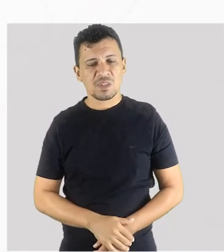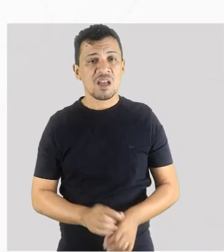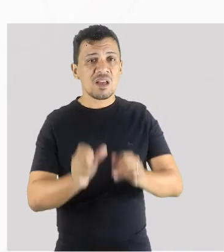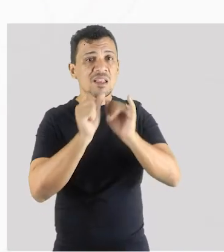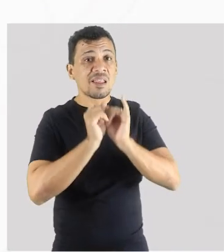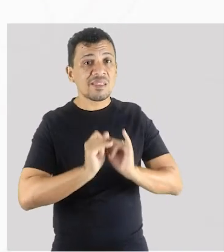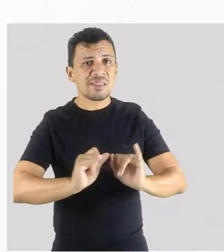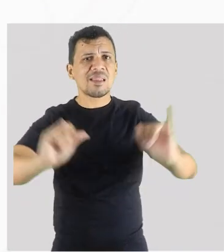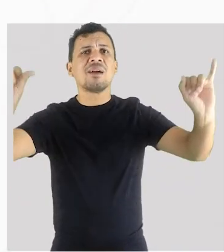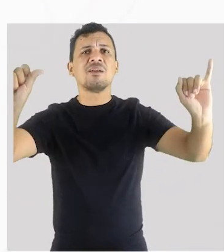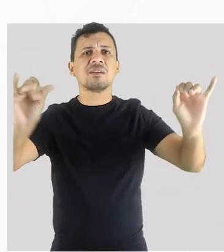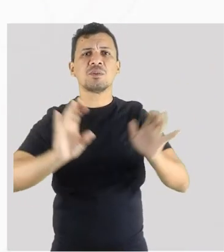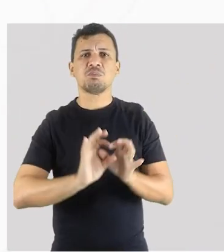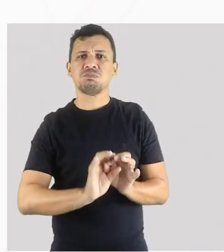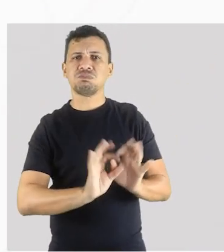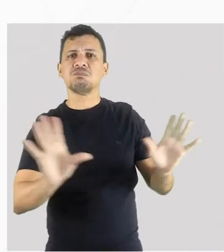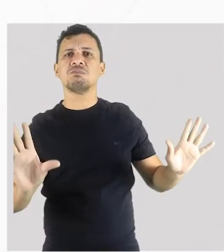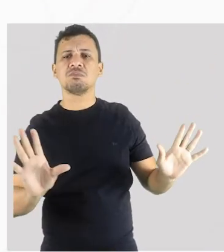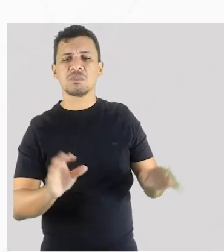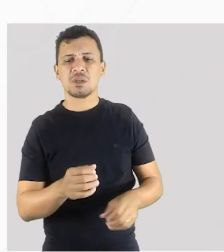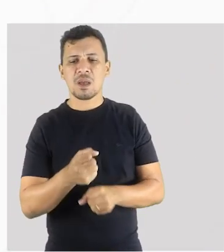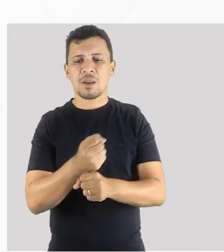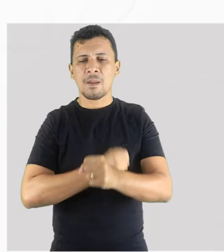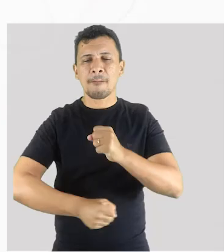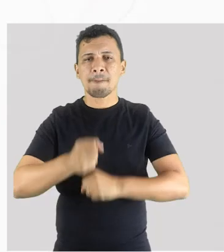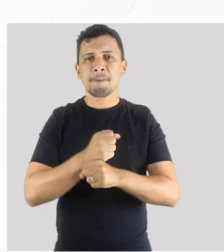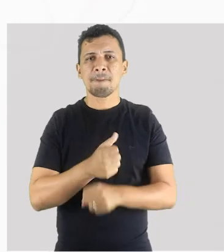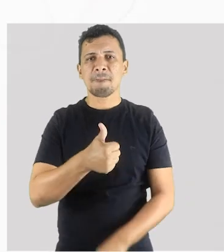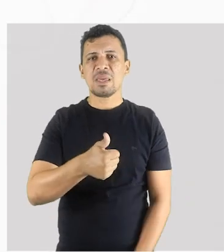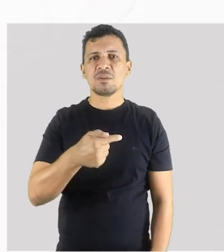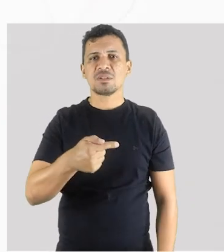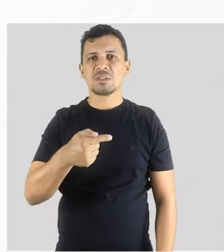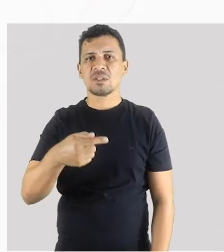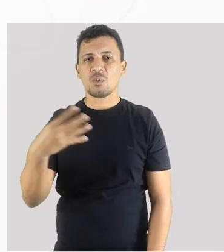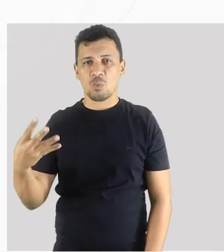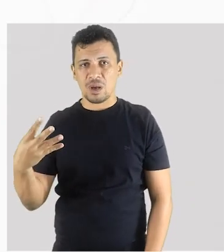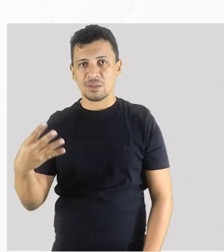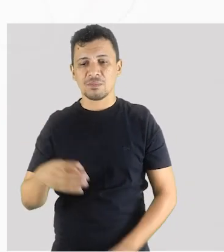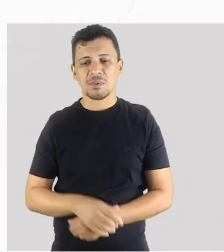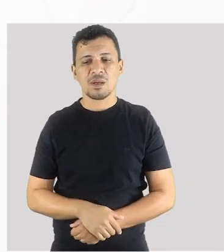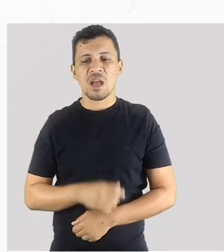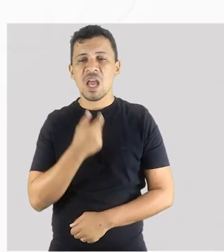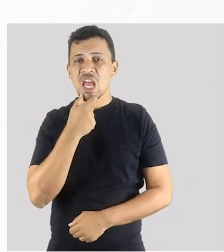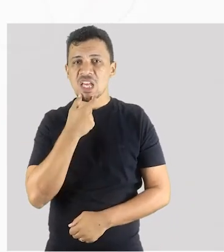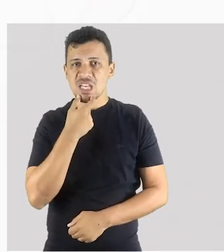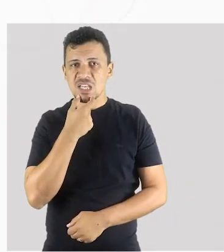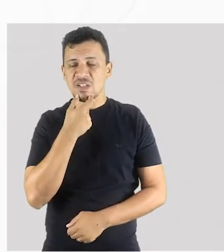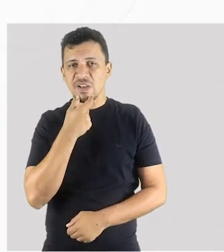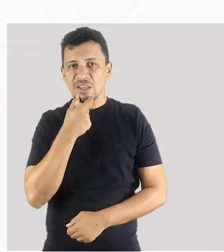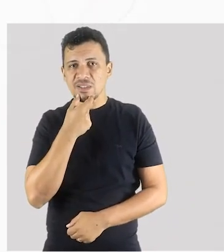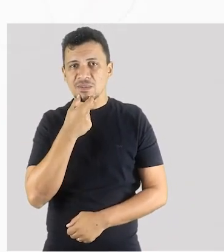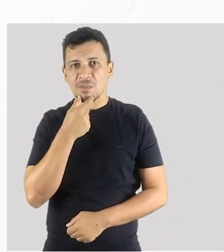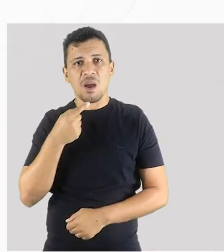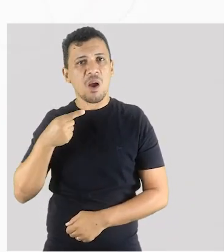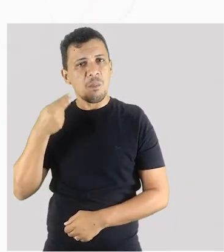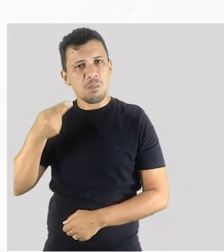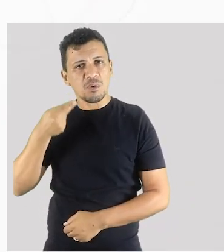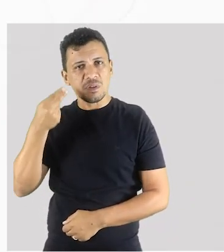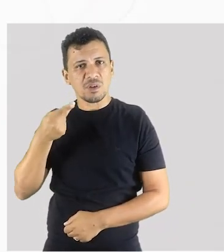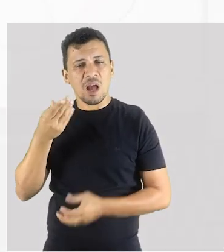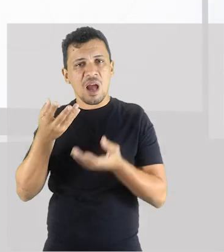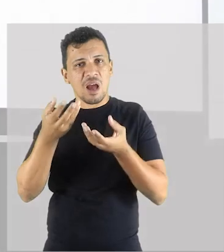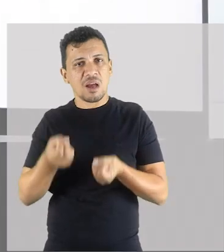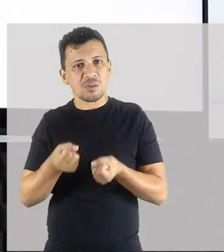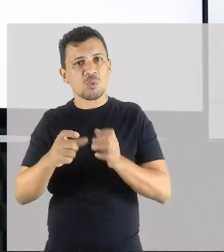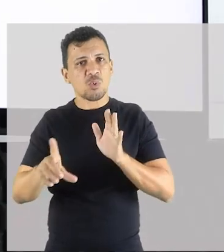de Independência. Em 1774, o Parlamento inglês aprovou as conhecidas Leis Intoleráveis